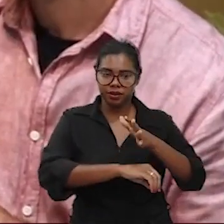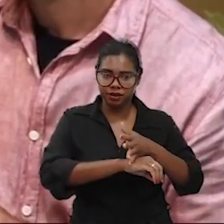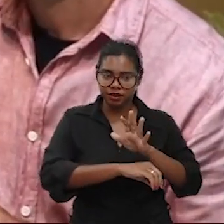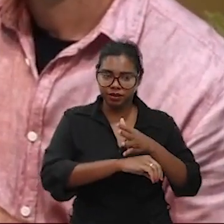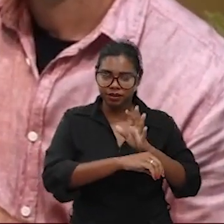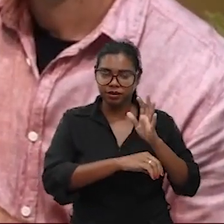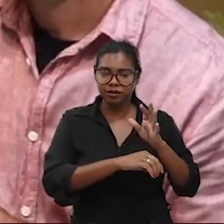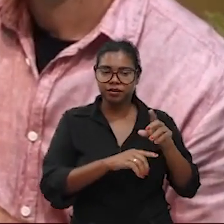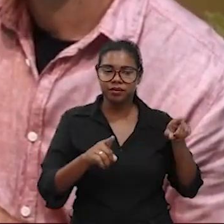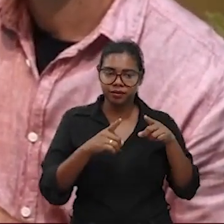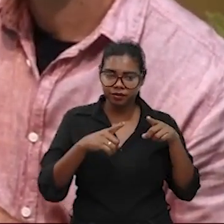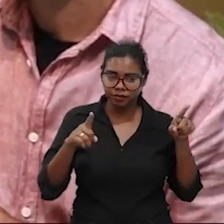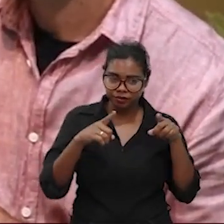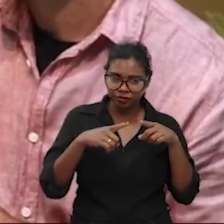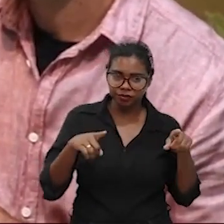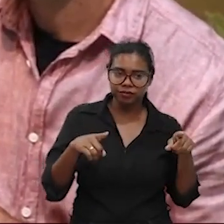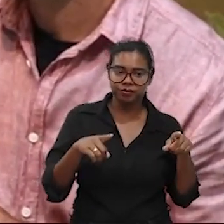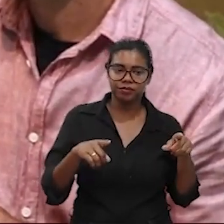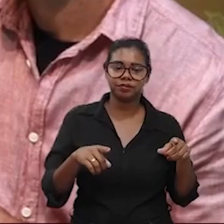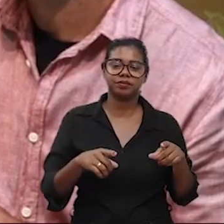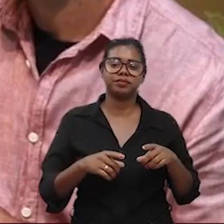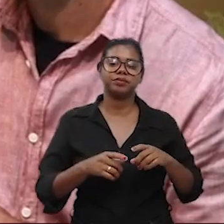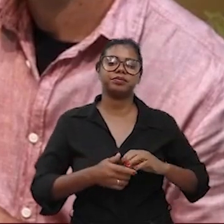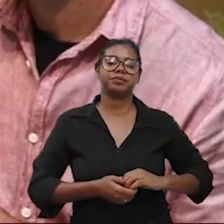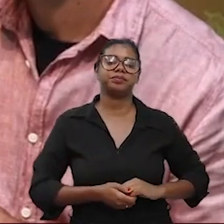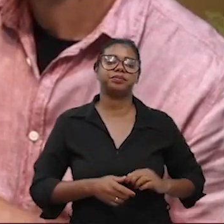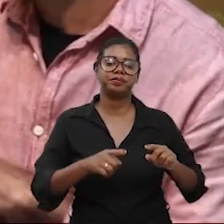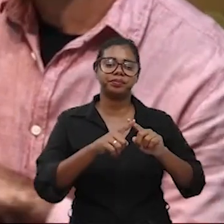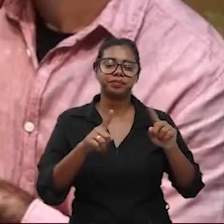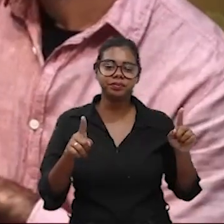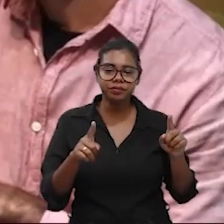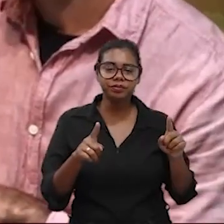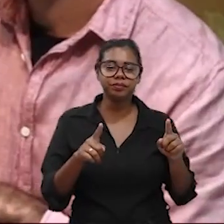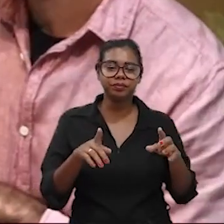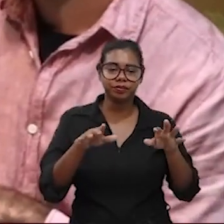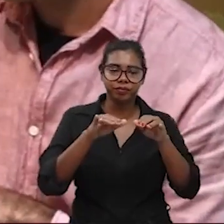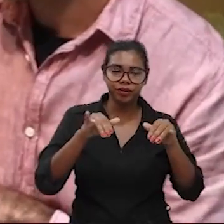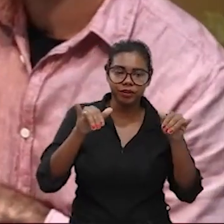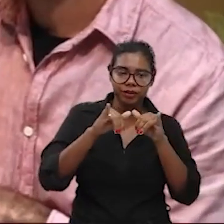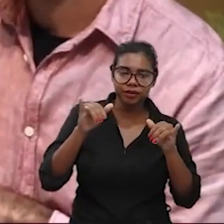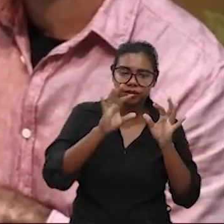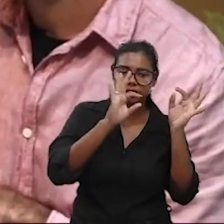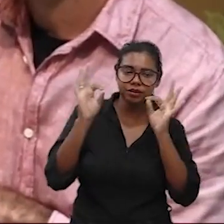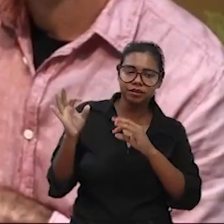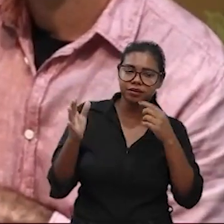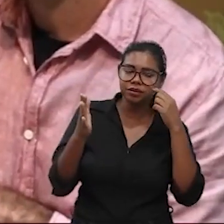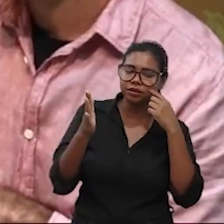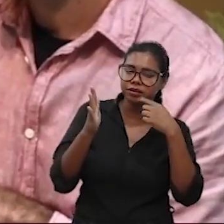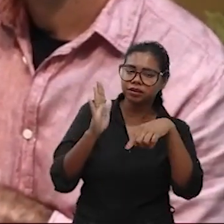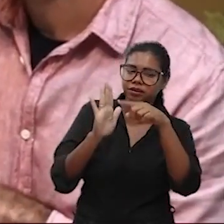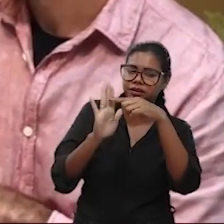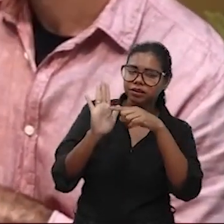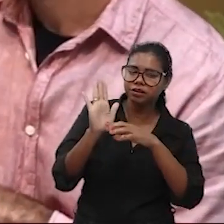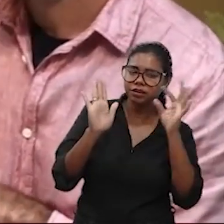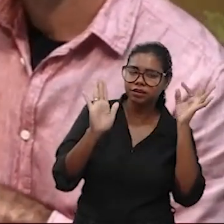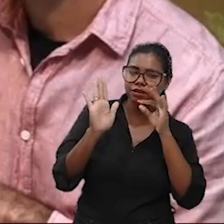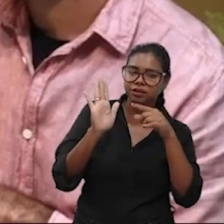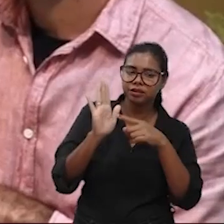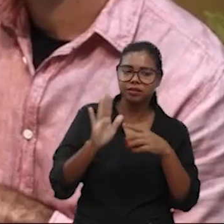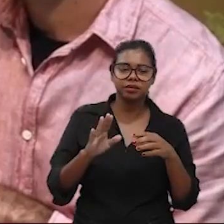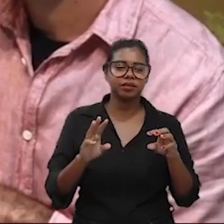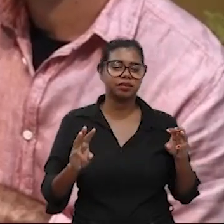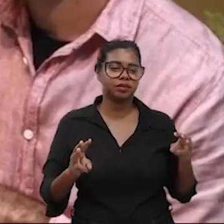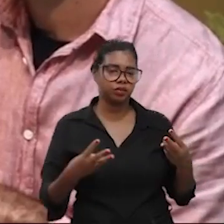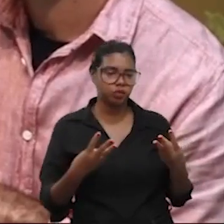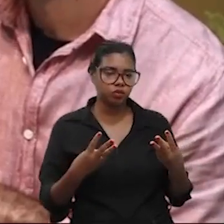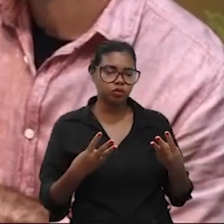setlist na própria divulgação do artista quando grava um show. Então a gente